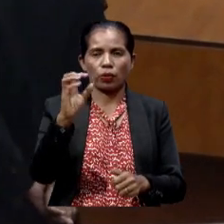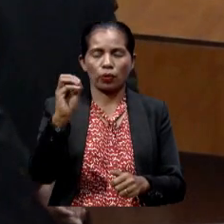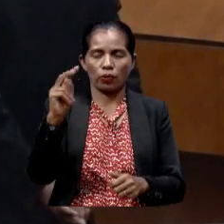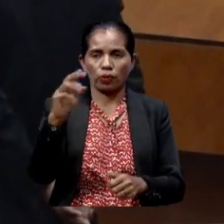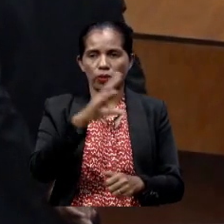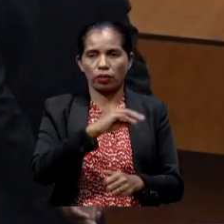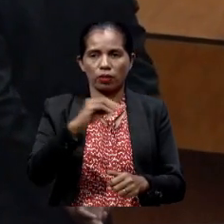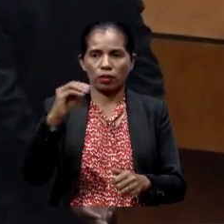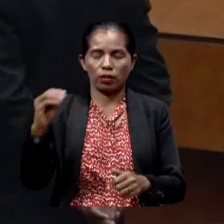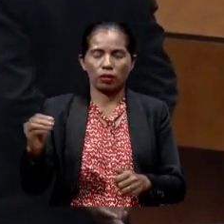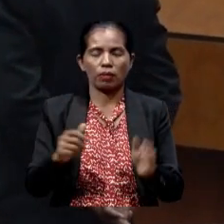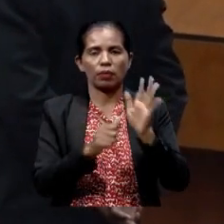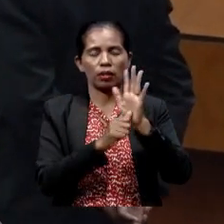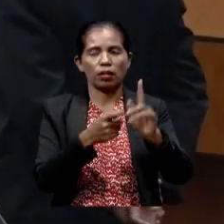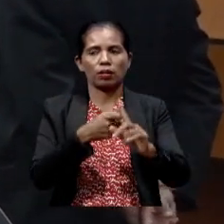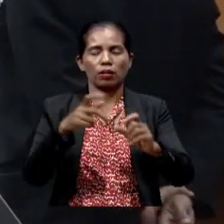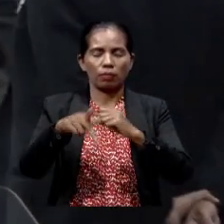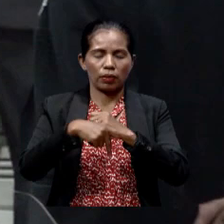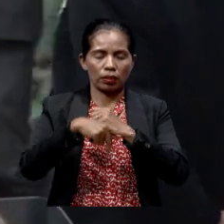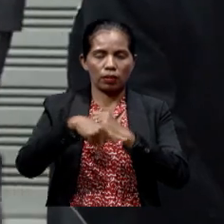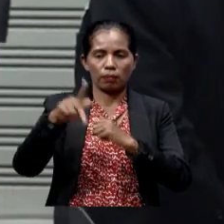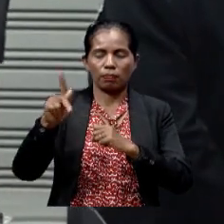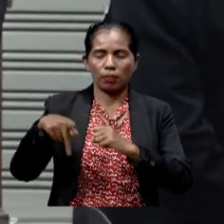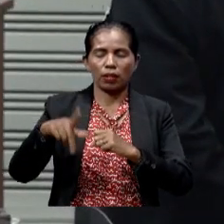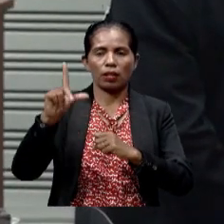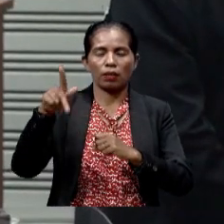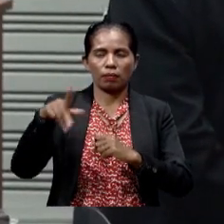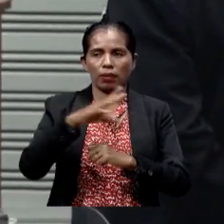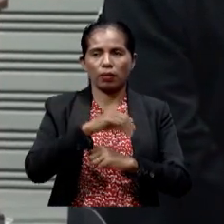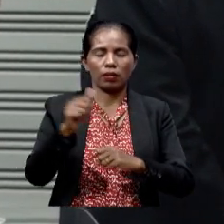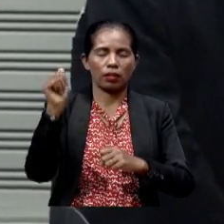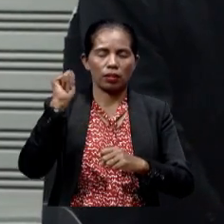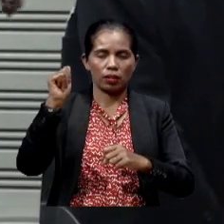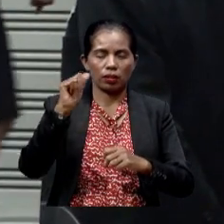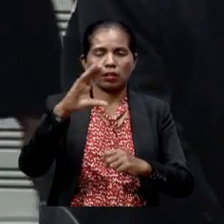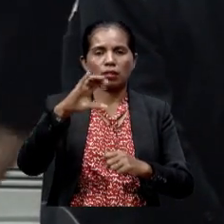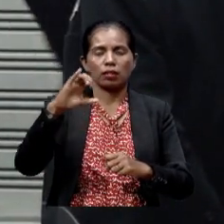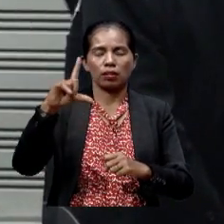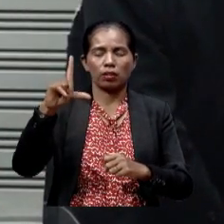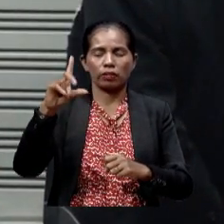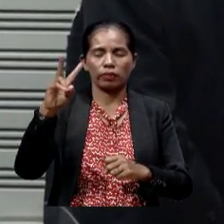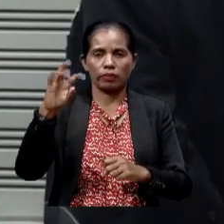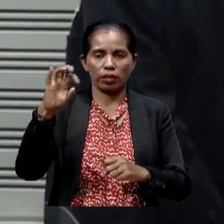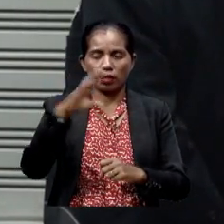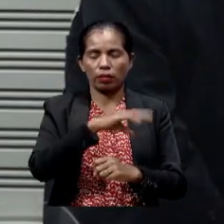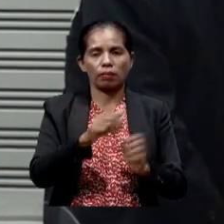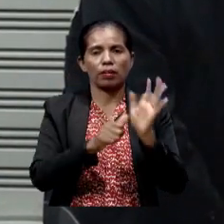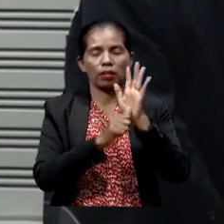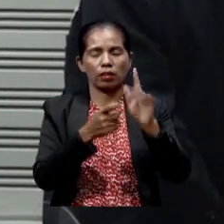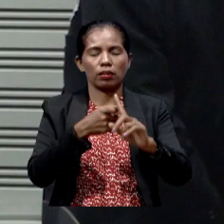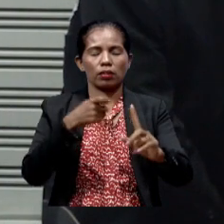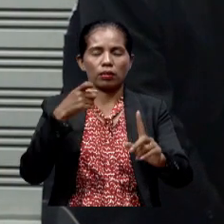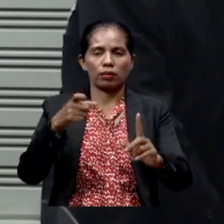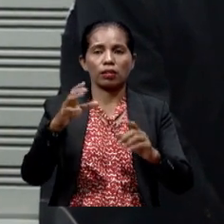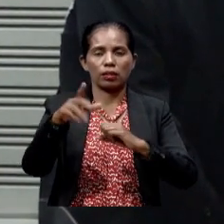Sarmento apresenta o se bancada PLP. Candidato Silveiro Pinto apresenta o se bancada Senarte. No